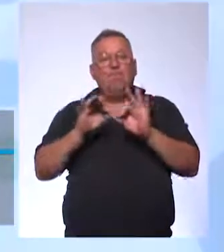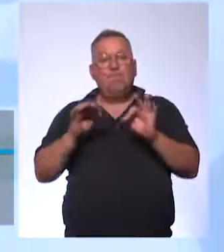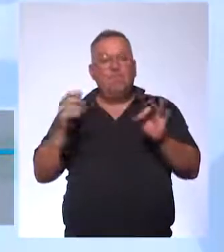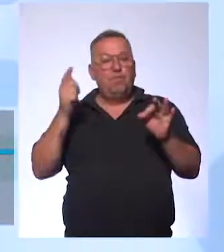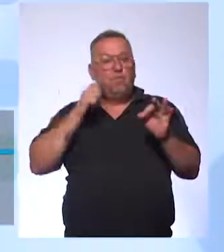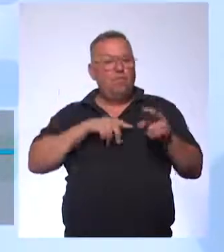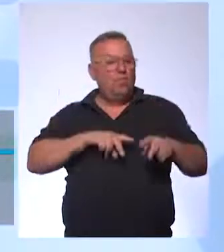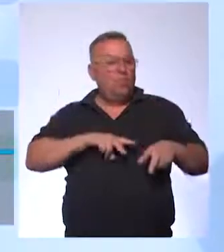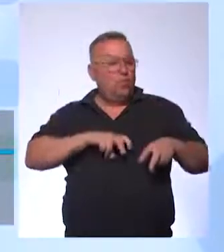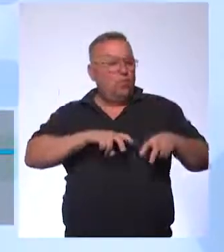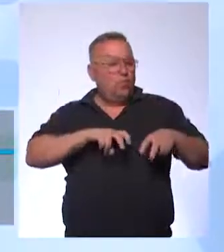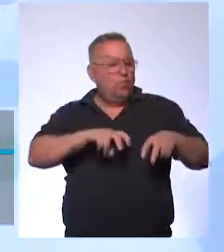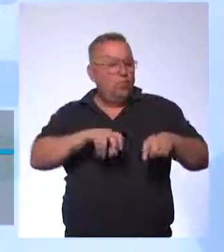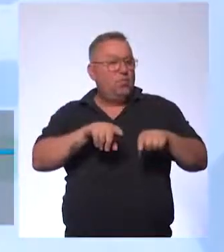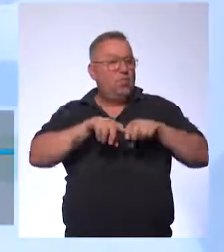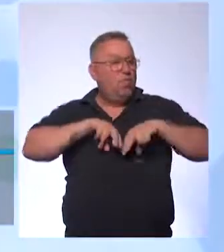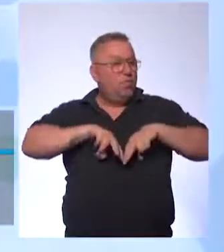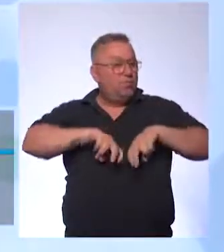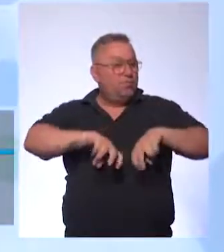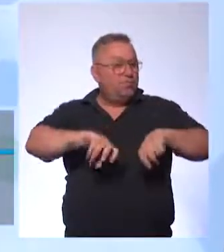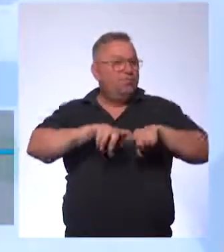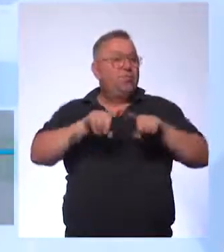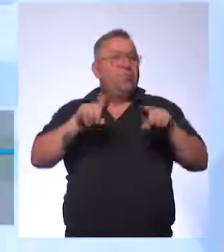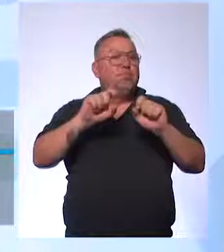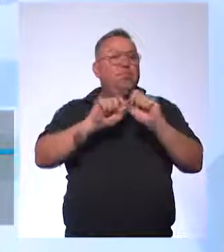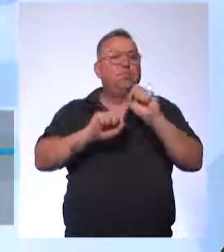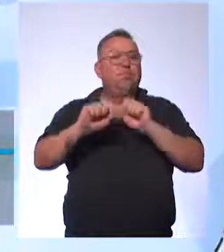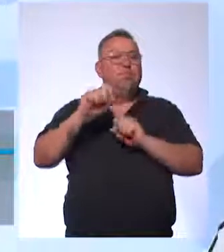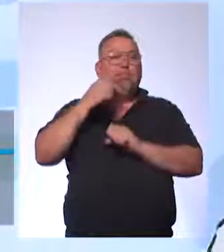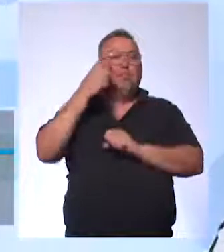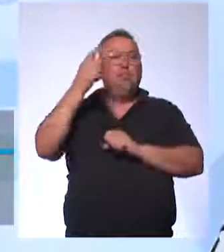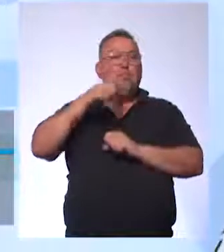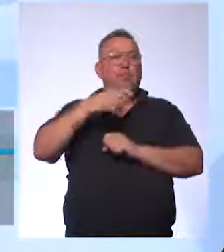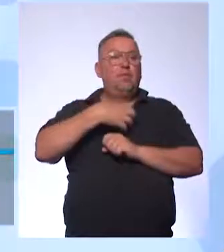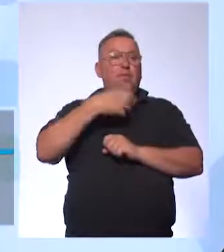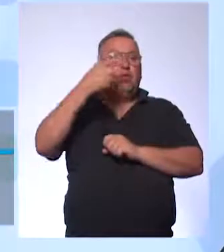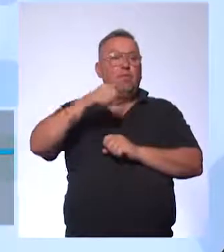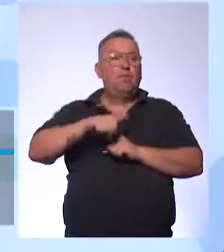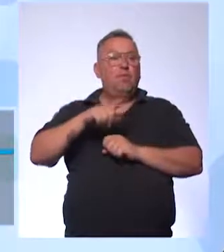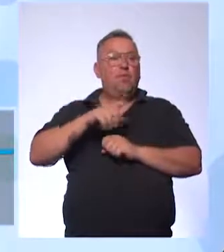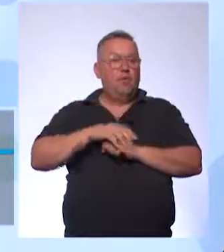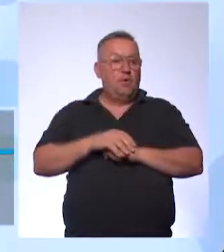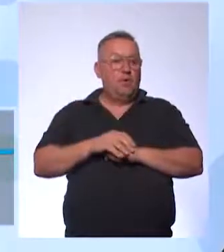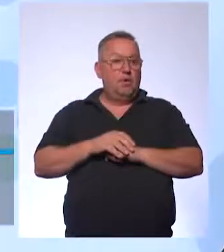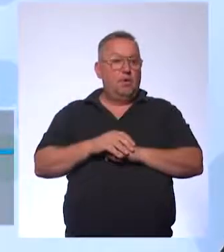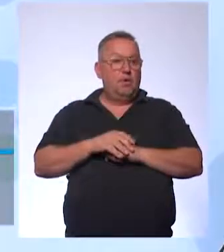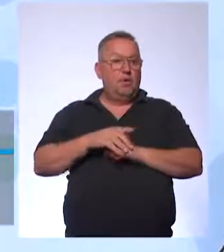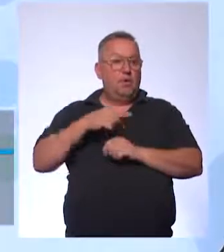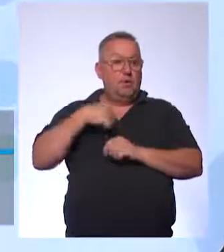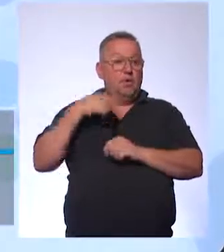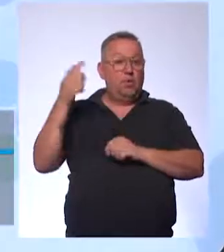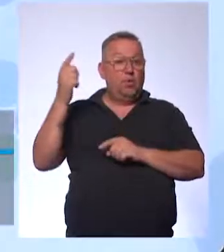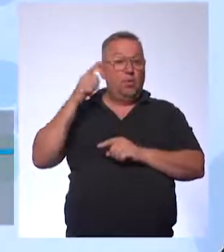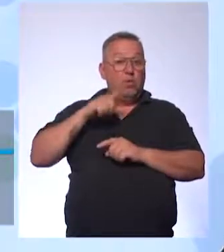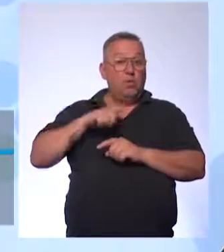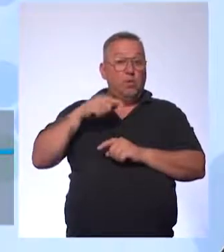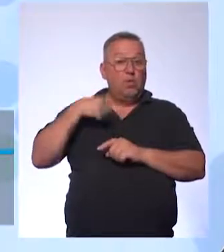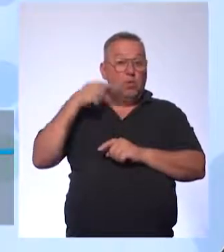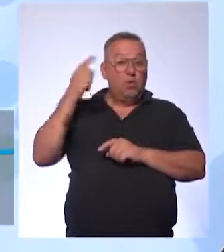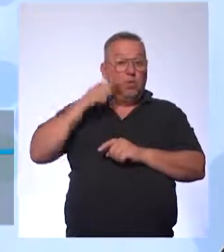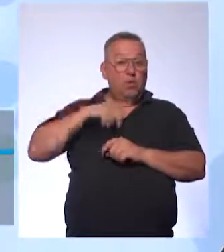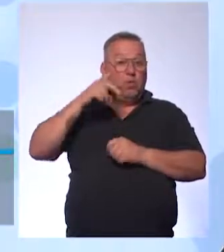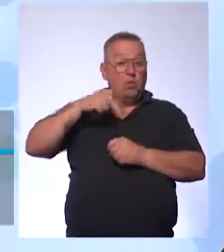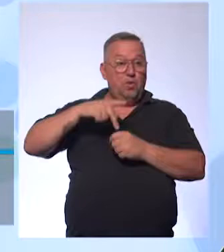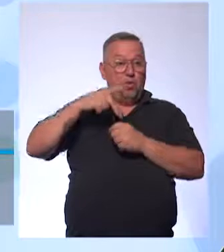explorar. É lógico que eu estou falando aqui como leigo no assunto, mas em vista da produção de outras tecnologias. Ah, eu consigo explorar petróleo